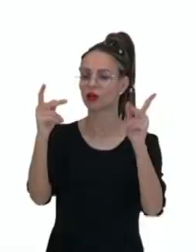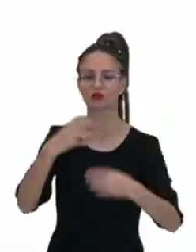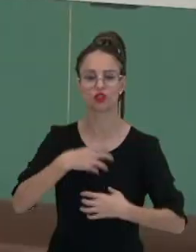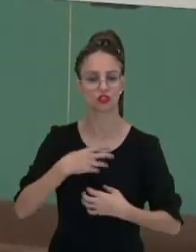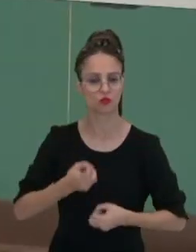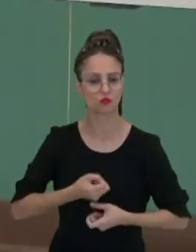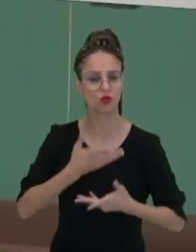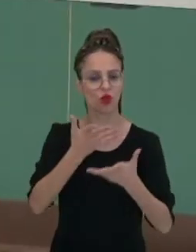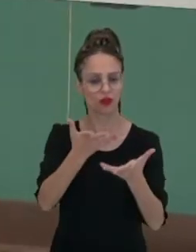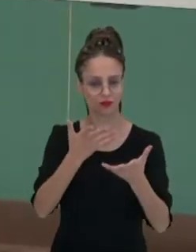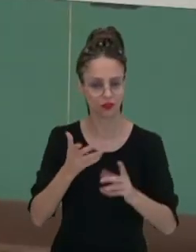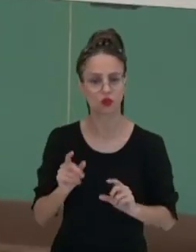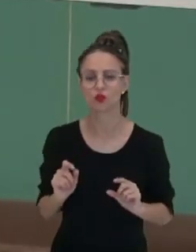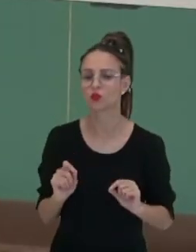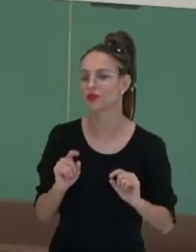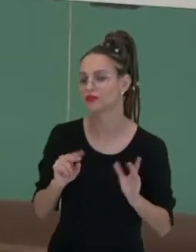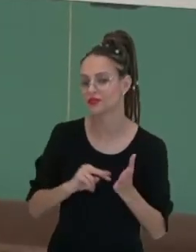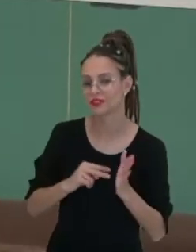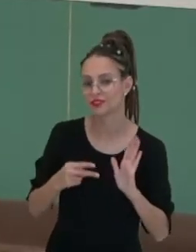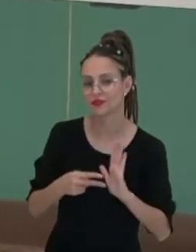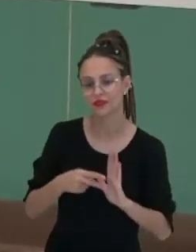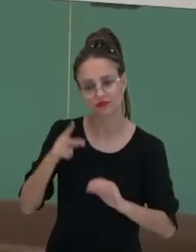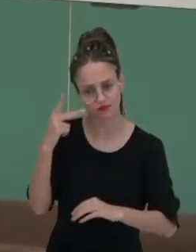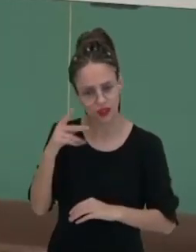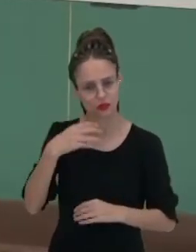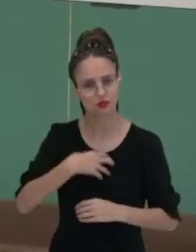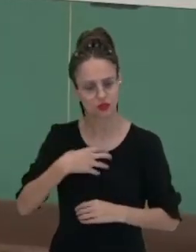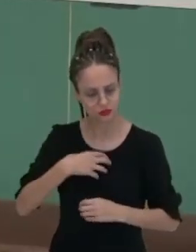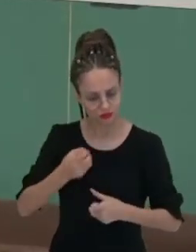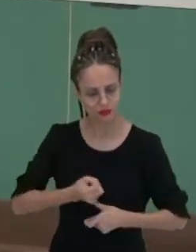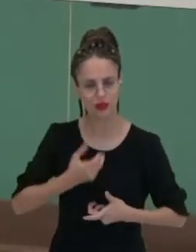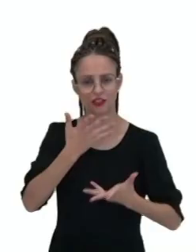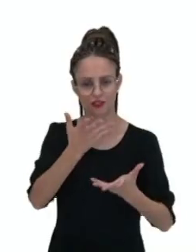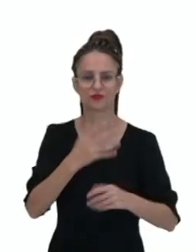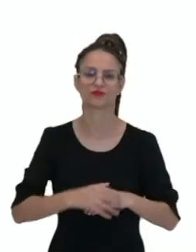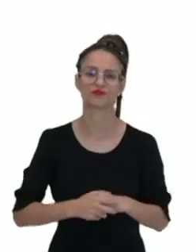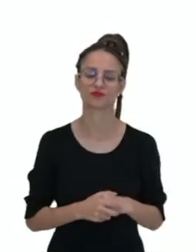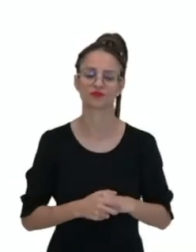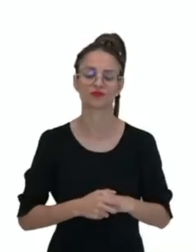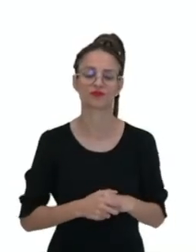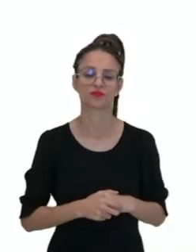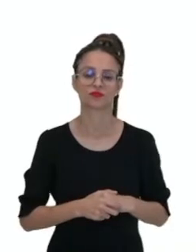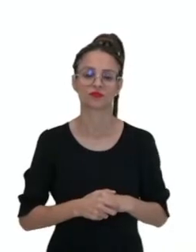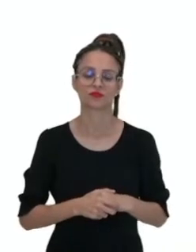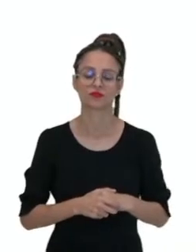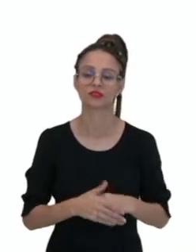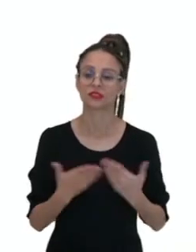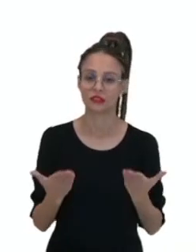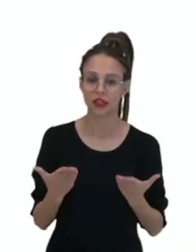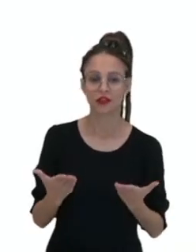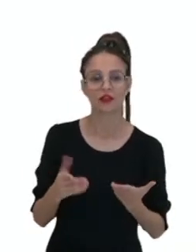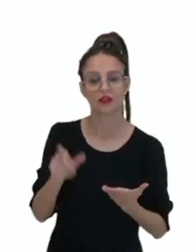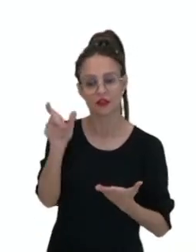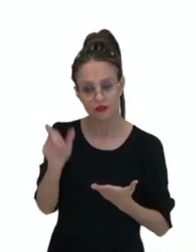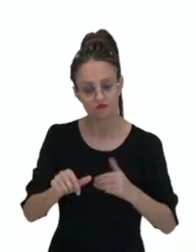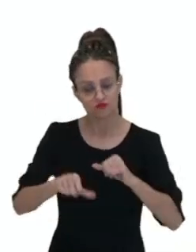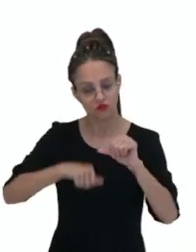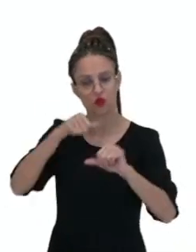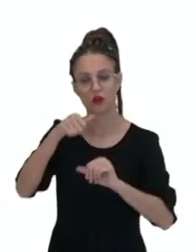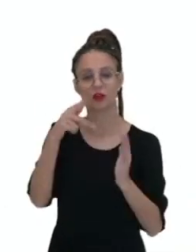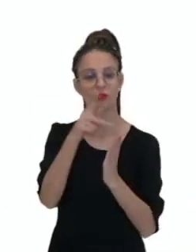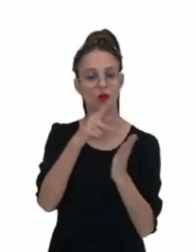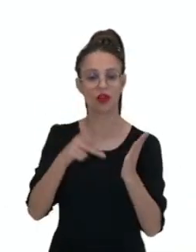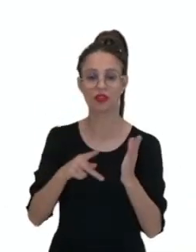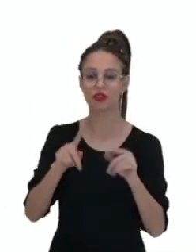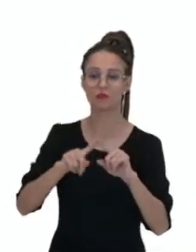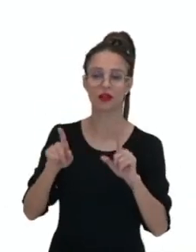o que é o lado lírico? É o lado poético, muito bem. Aí torná-la poeta sem sequer ter